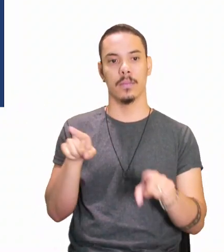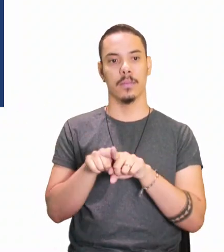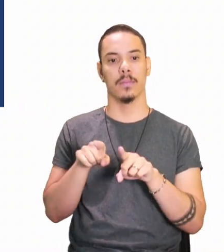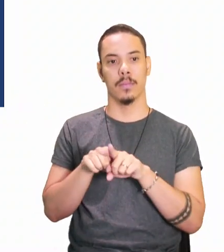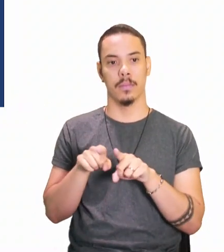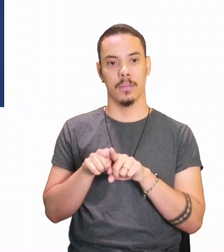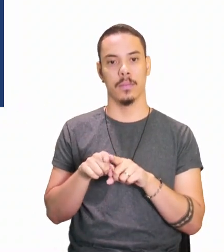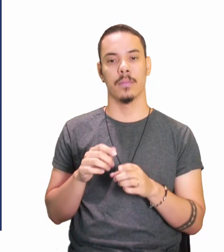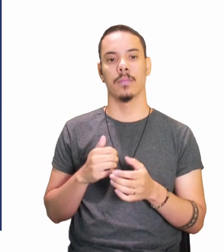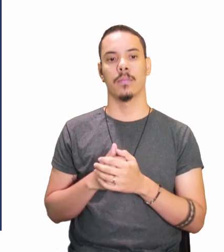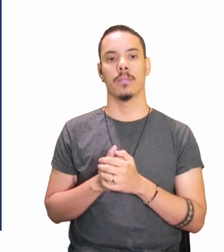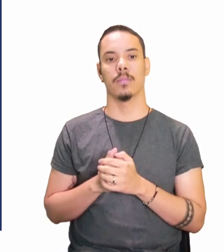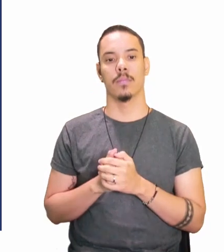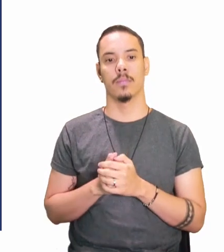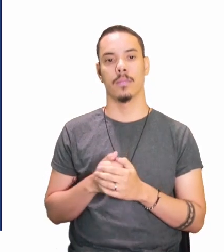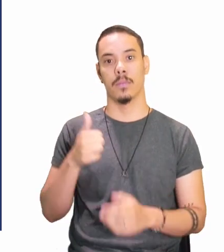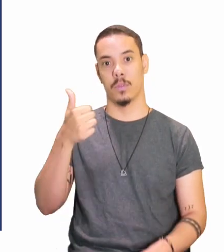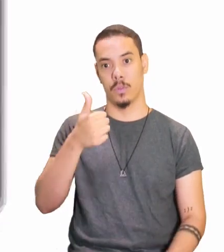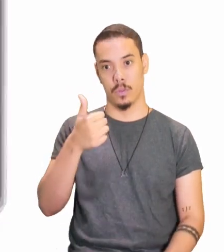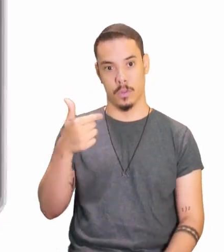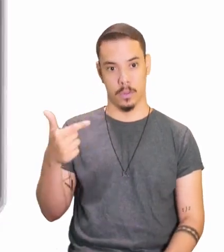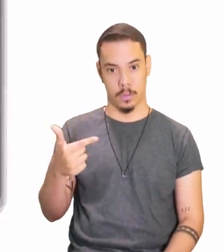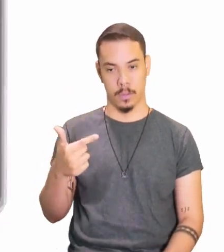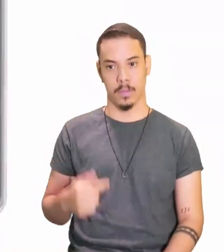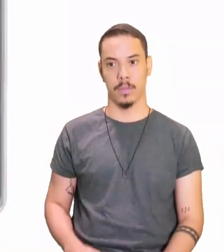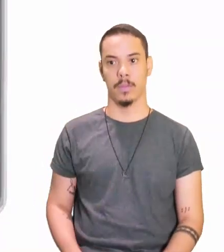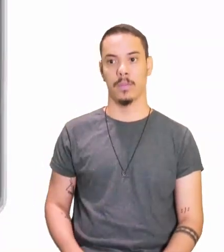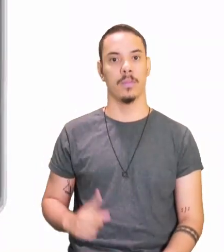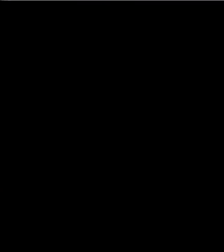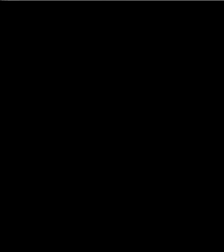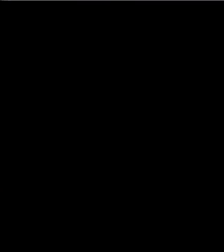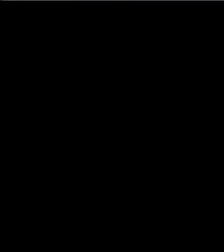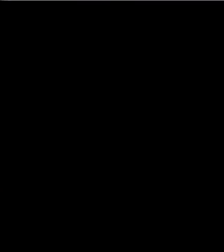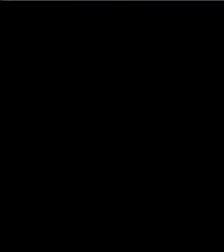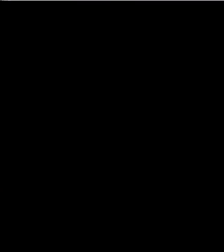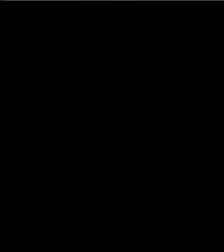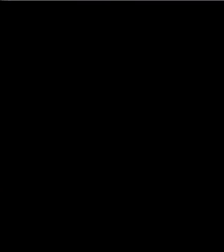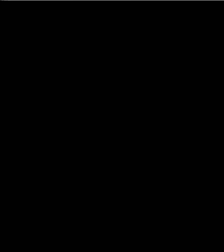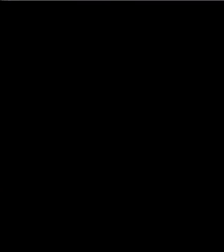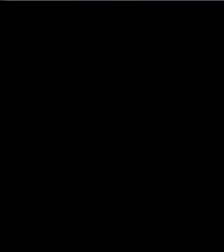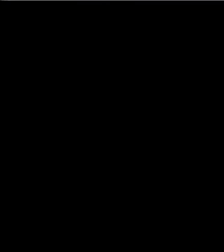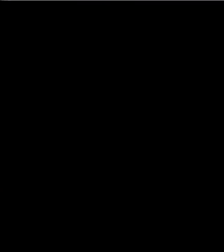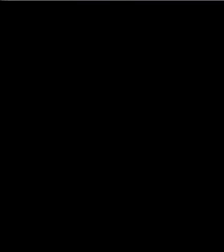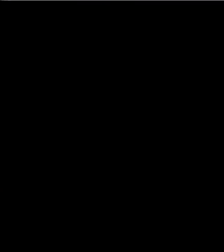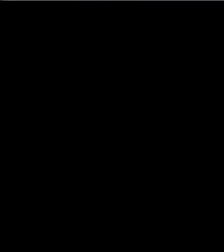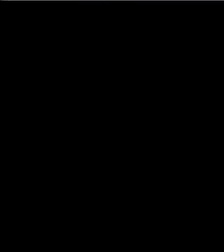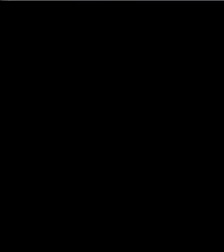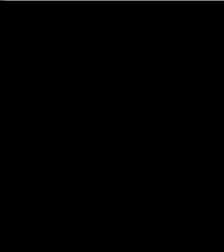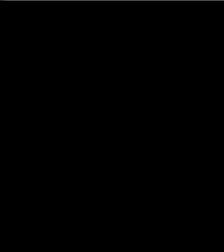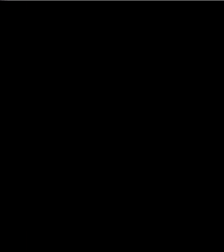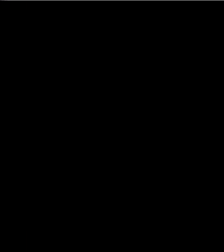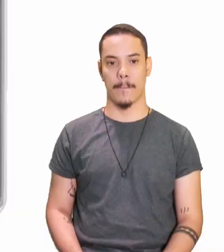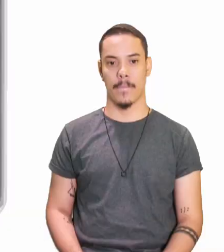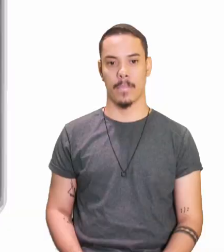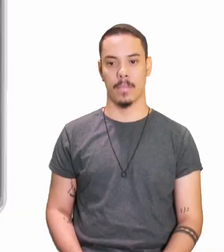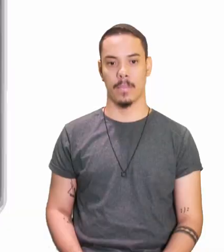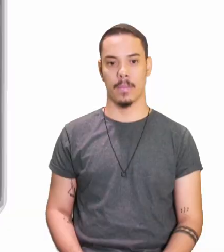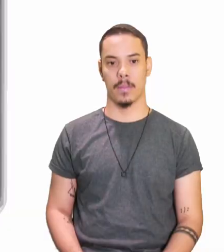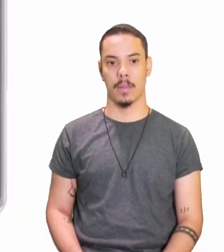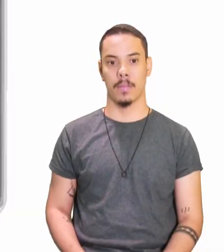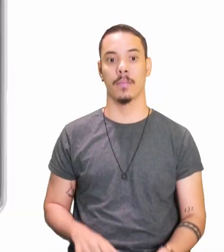usamos duas competências, a 1 e a 2. E vamos lá, o que interessa, amadinho, aula 53, movimento